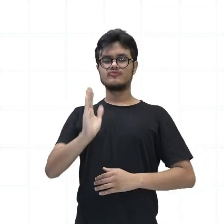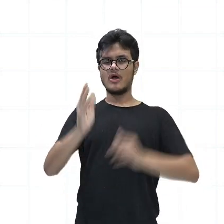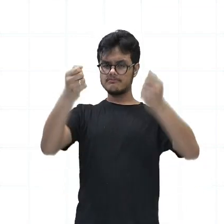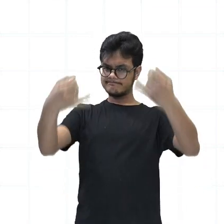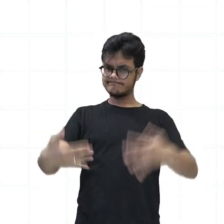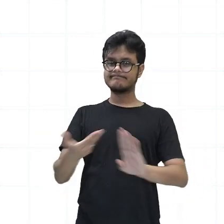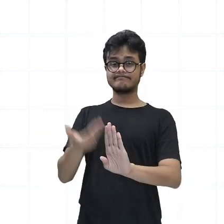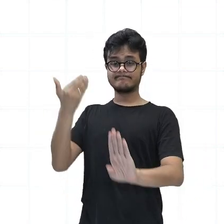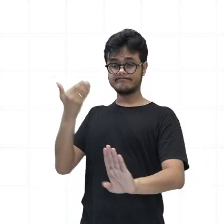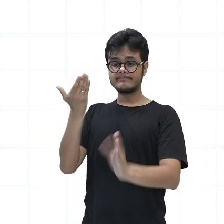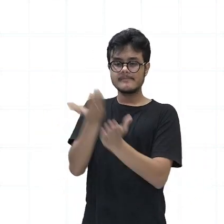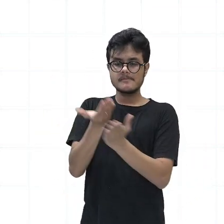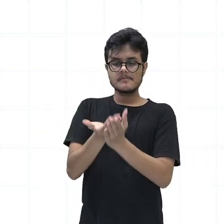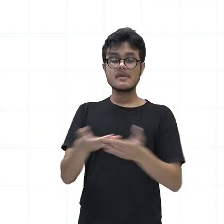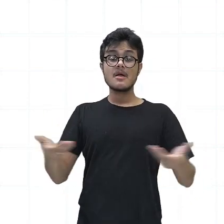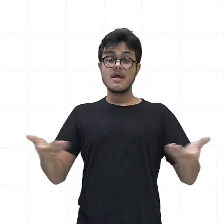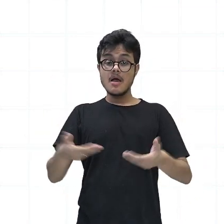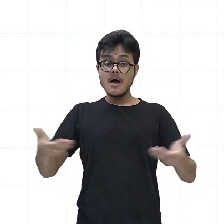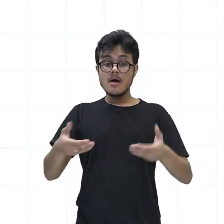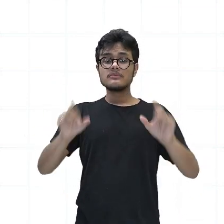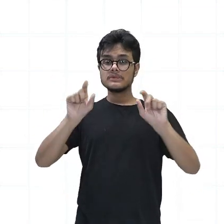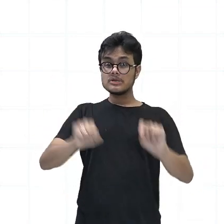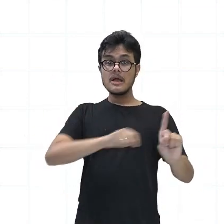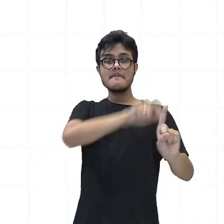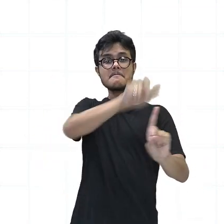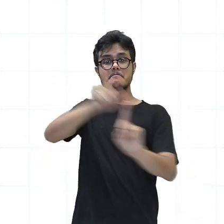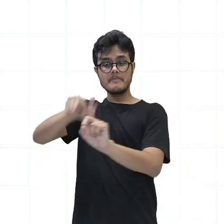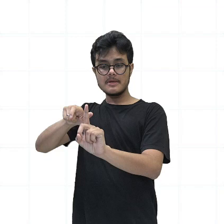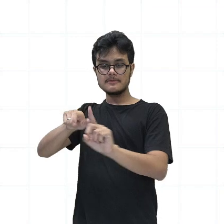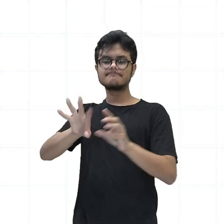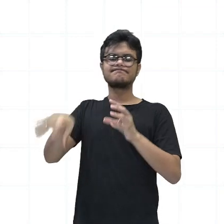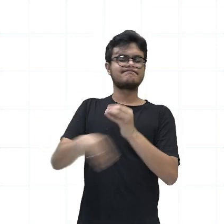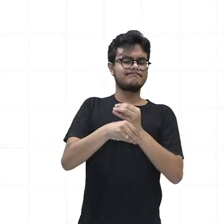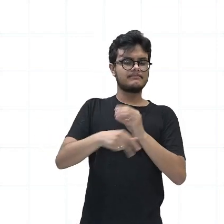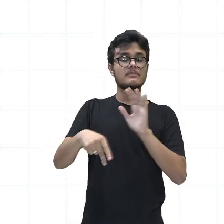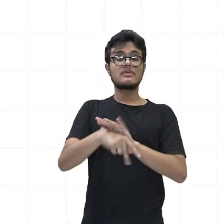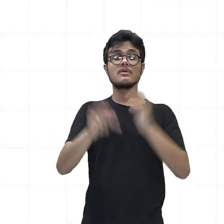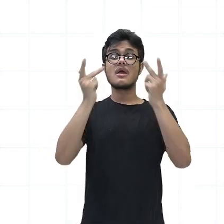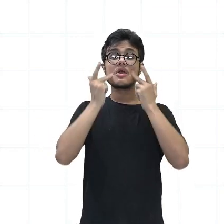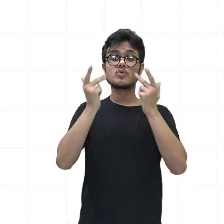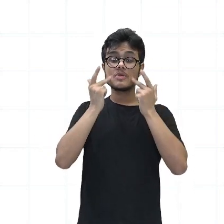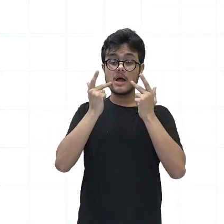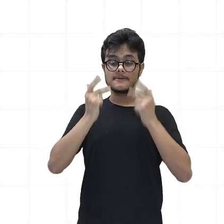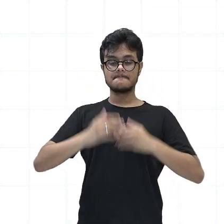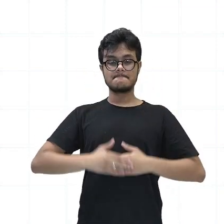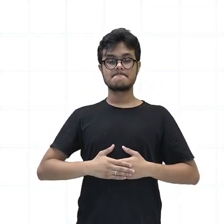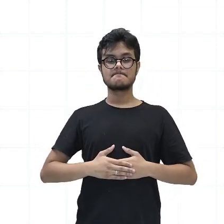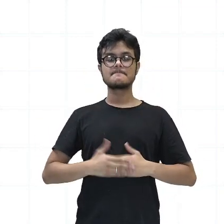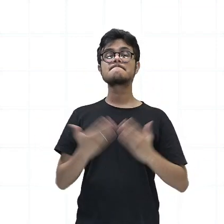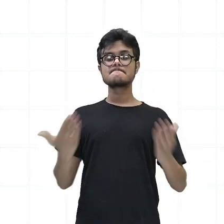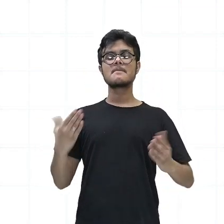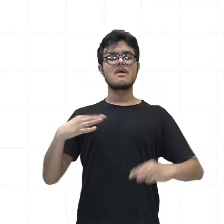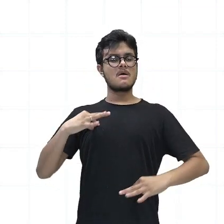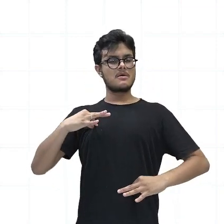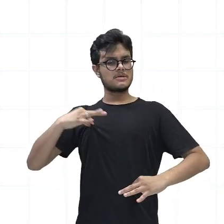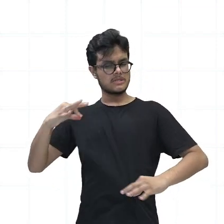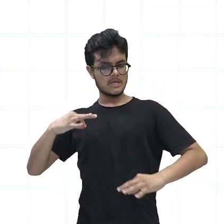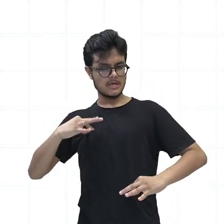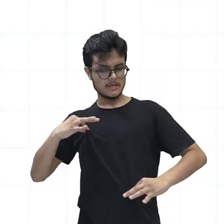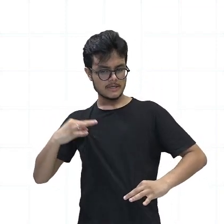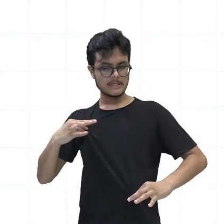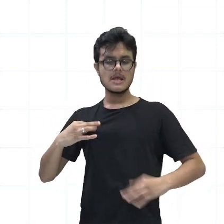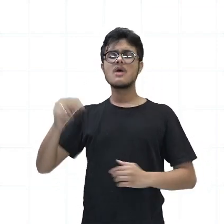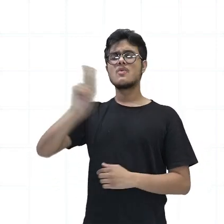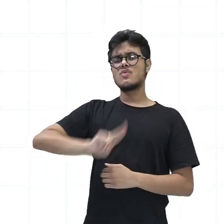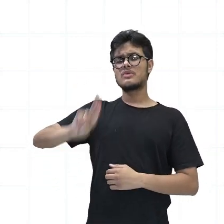também. Mas agora nós estamos falando enquanto personagem de um teatro. Os figurinos, teatrais são